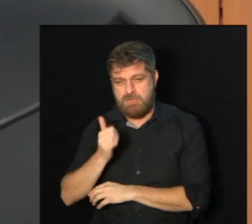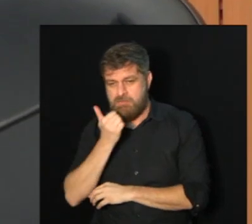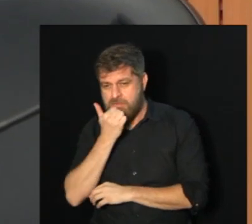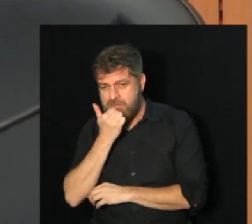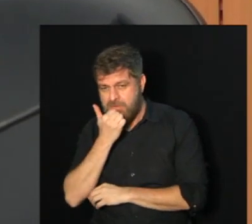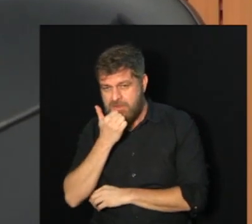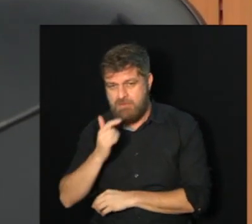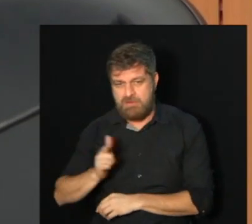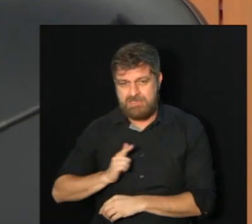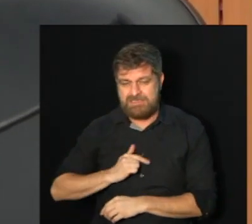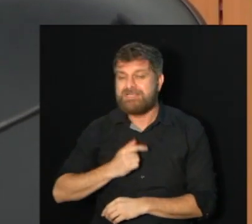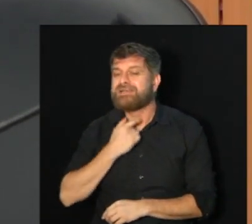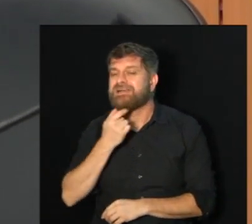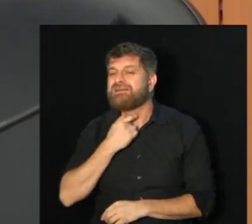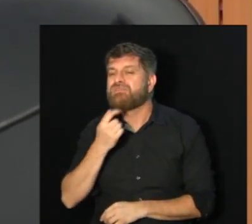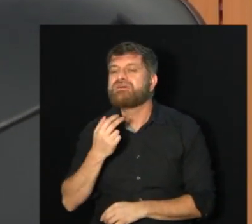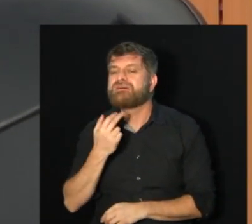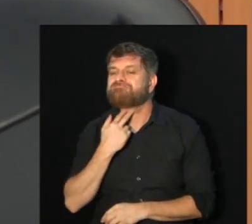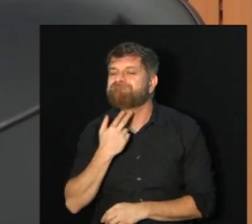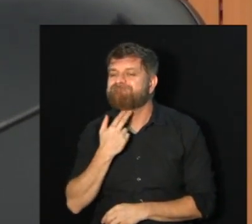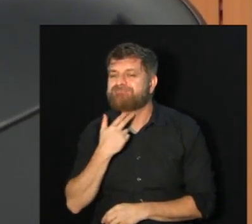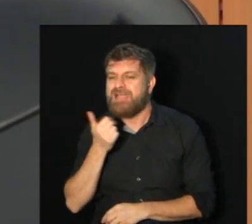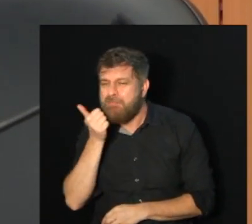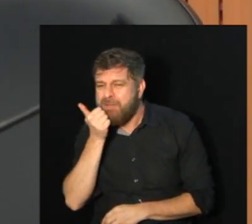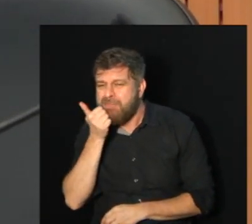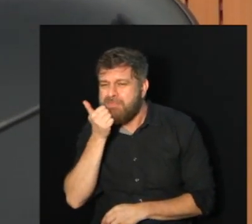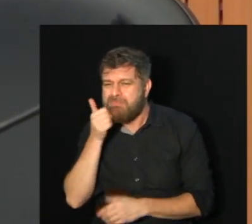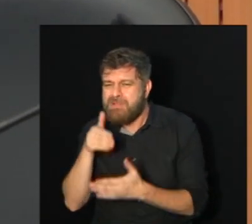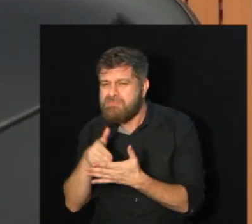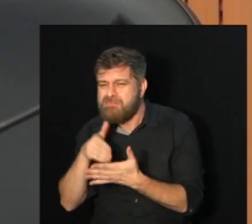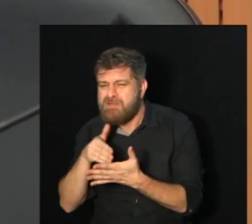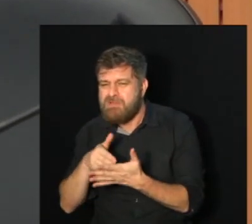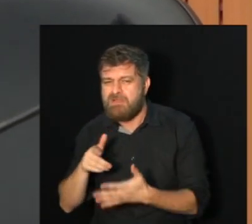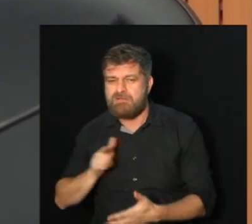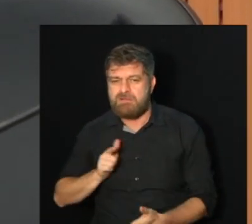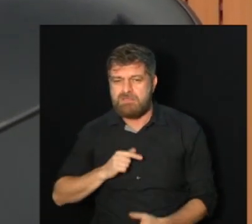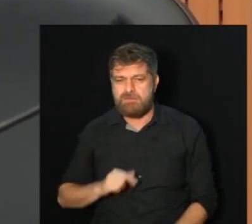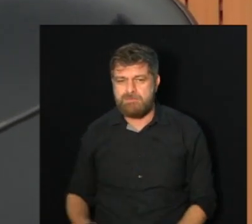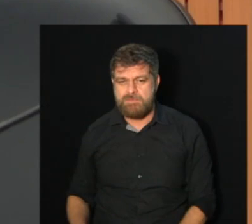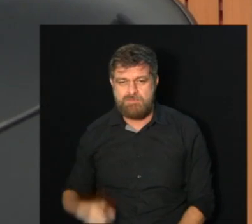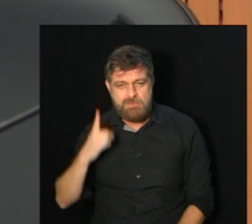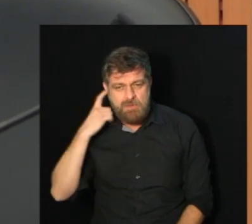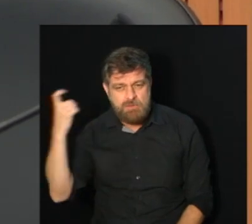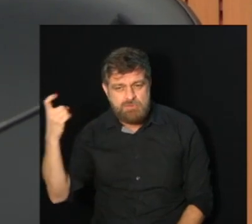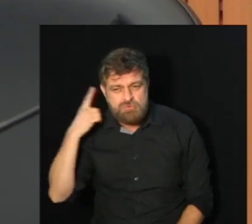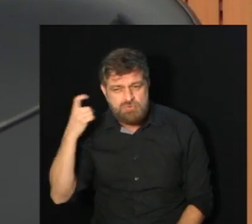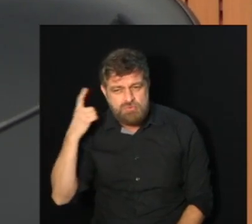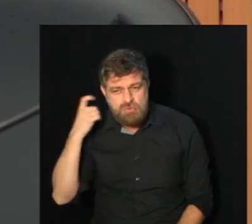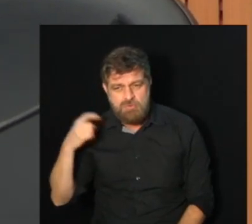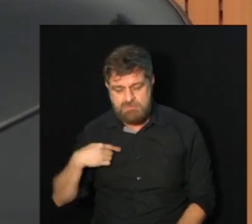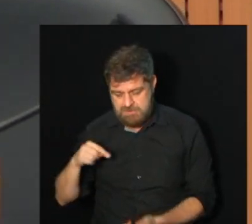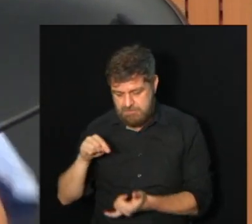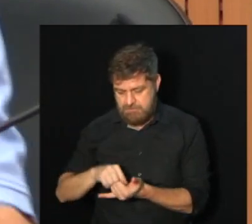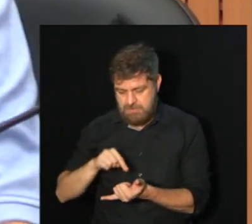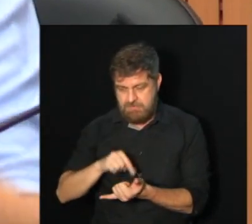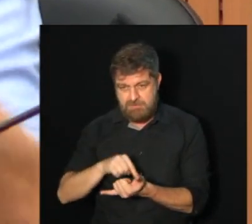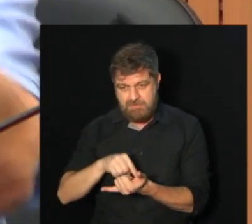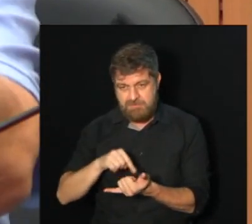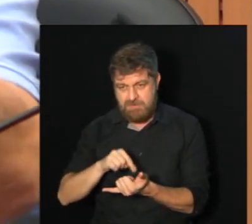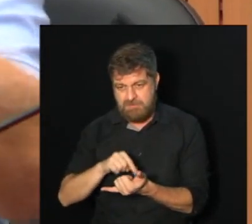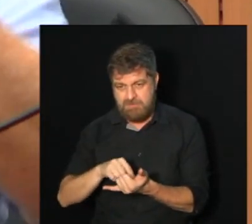a fonia não dá certo, porque não tem propagação, com um pequeno ruído você consegue falar. Ontem eu falei